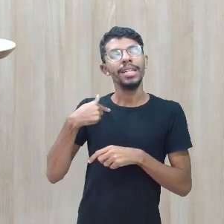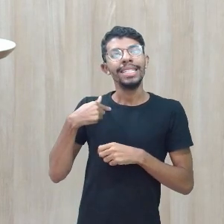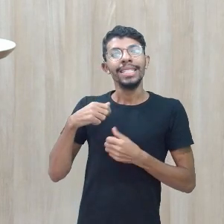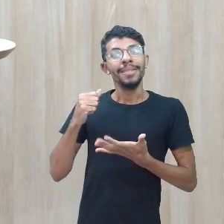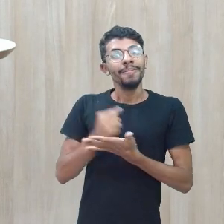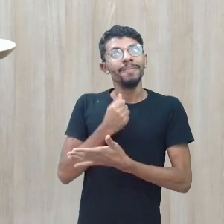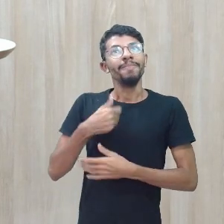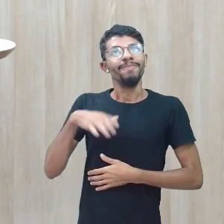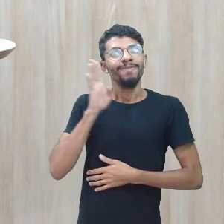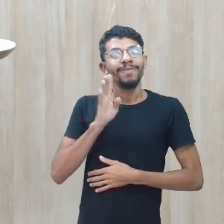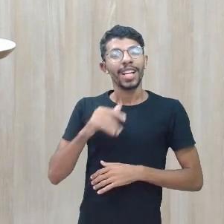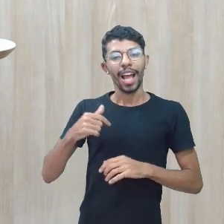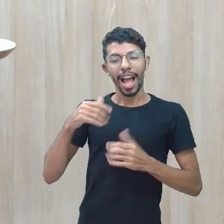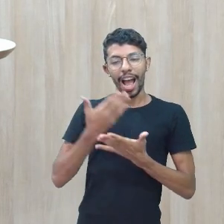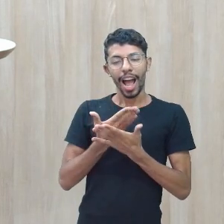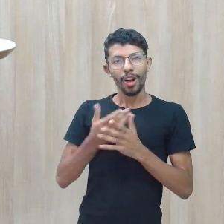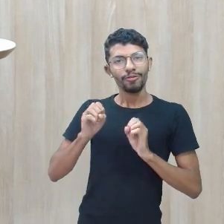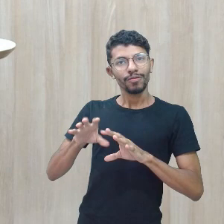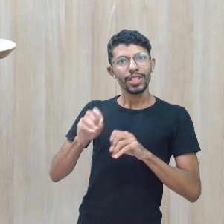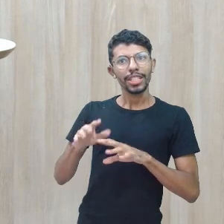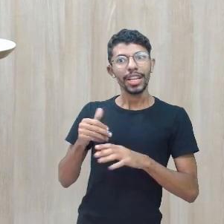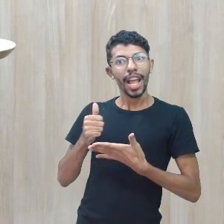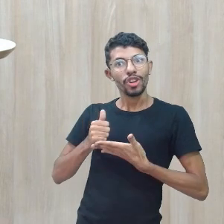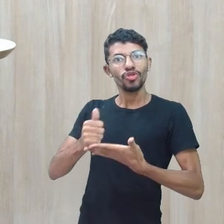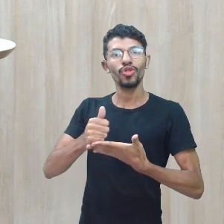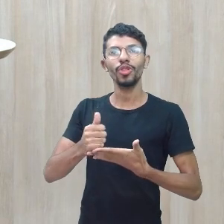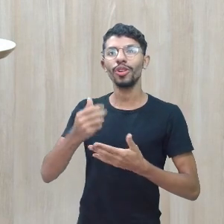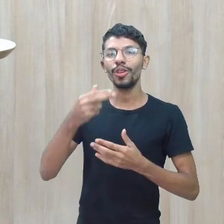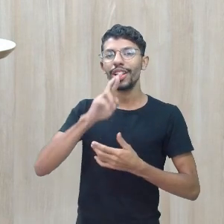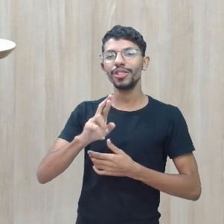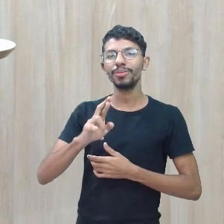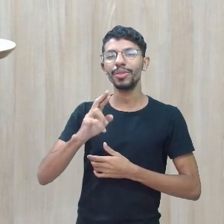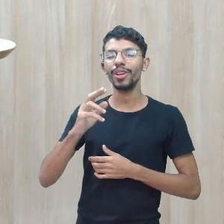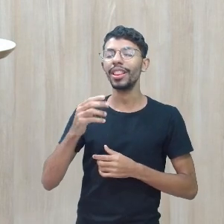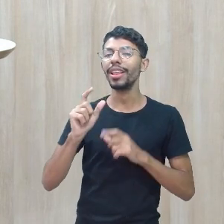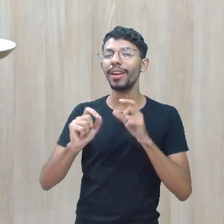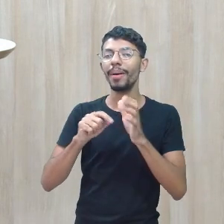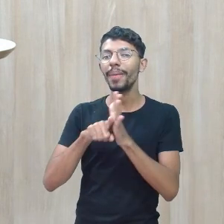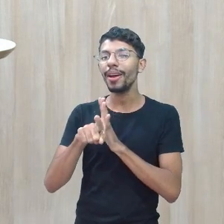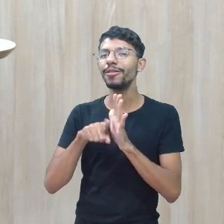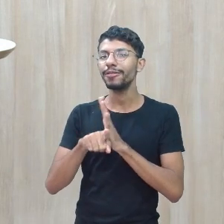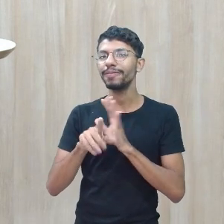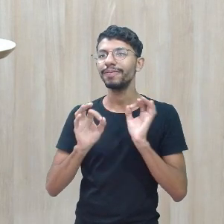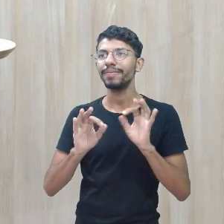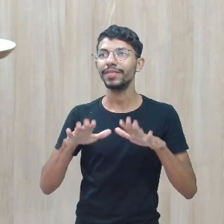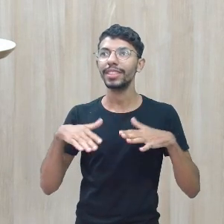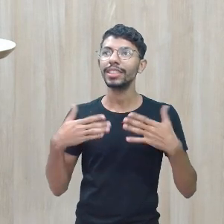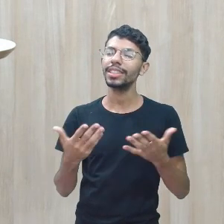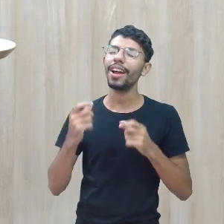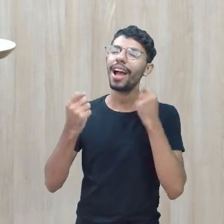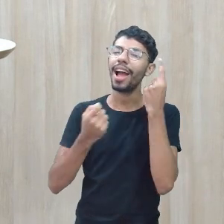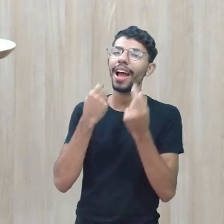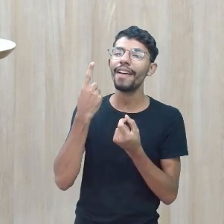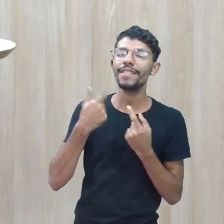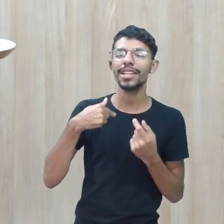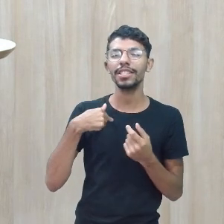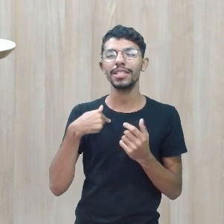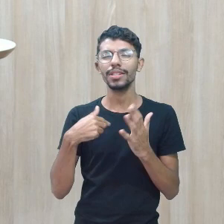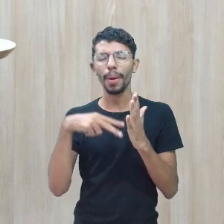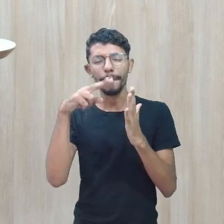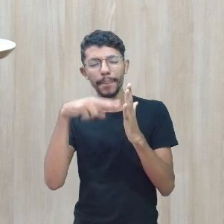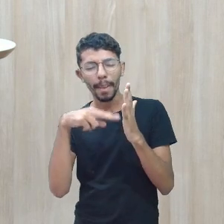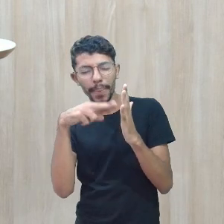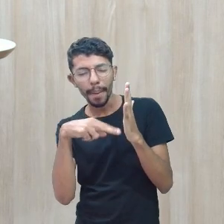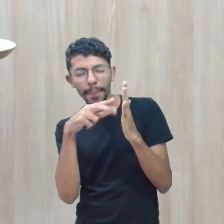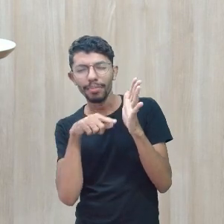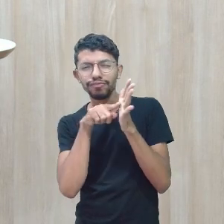facilitou a responder essa questão. Será que os alunos prestaram atenção mesmo? Então, às vezes, eu dou uma olhadinha nas questões para